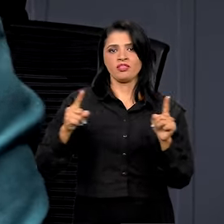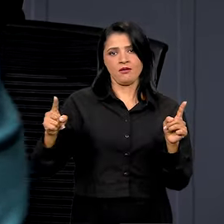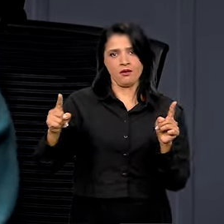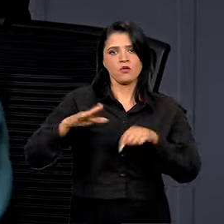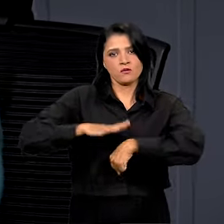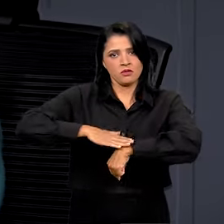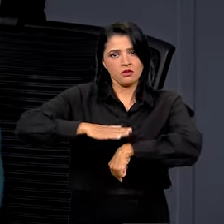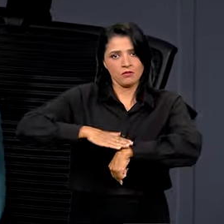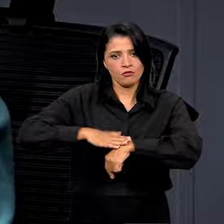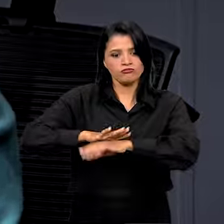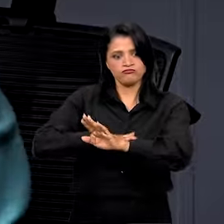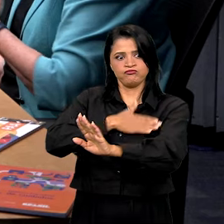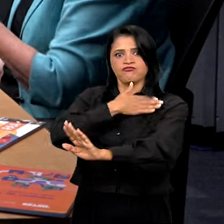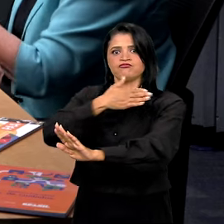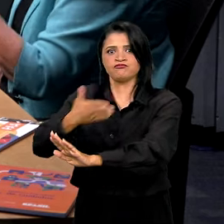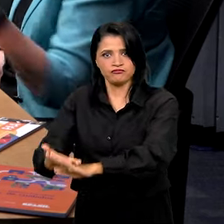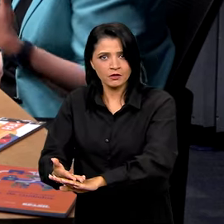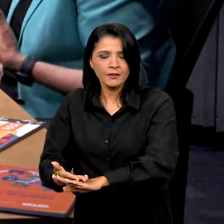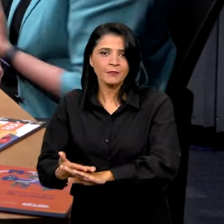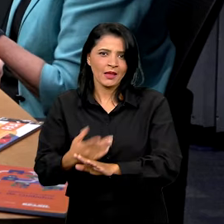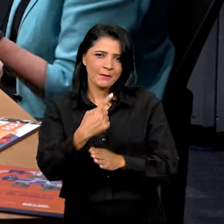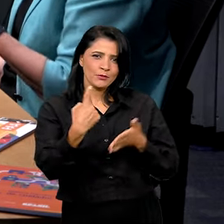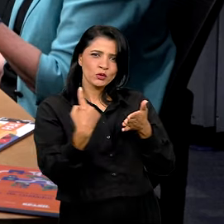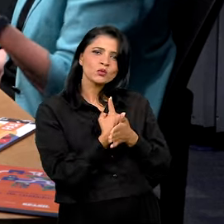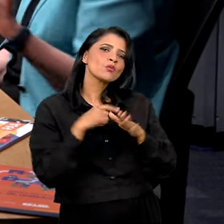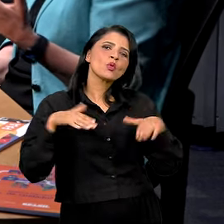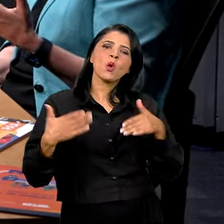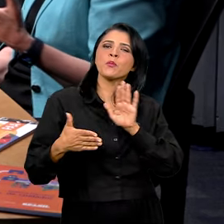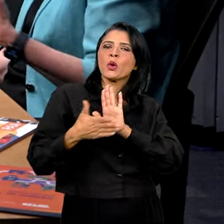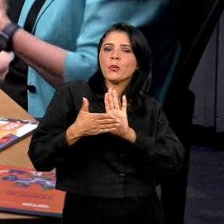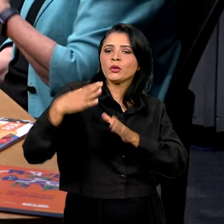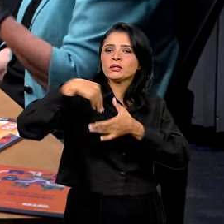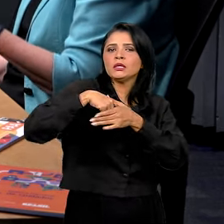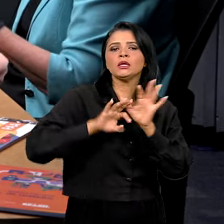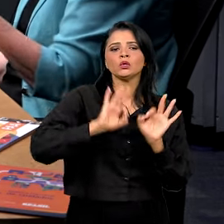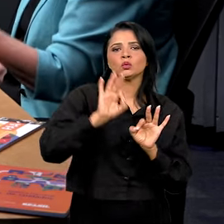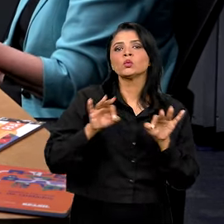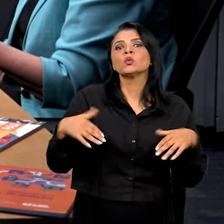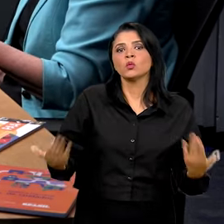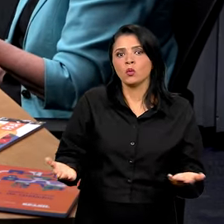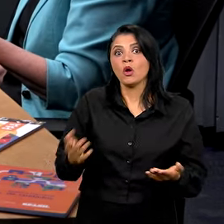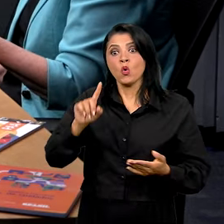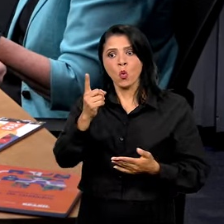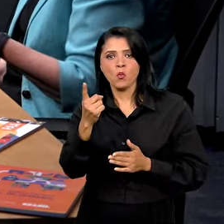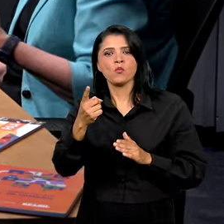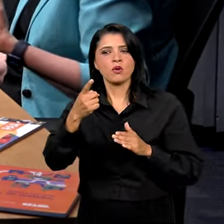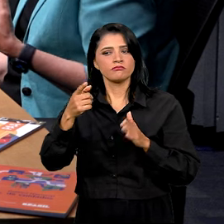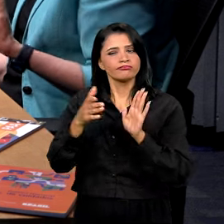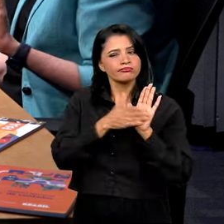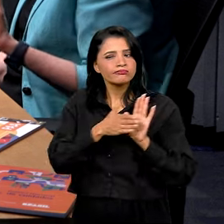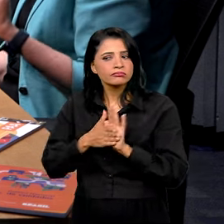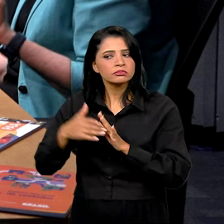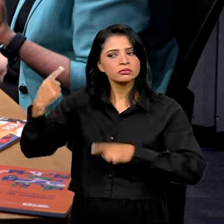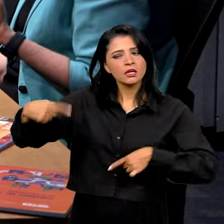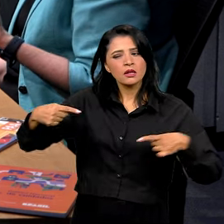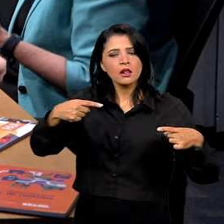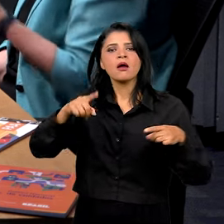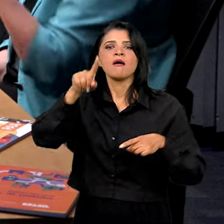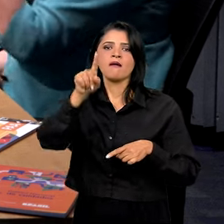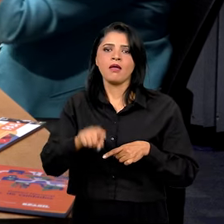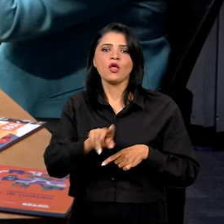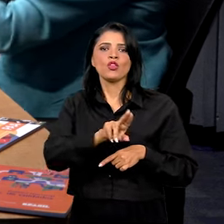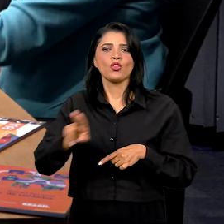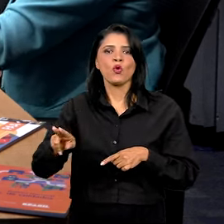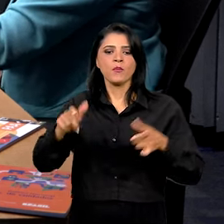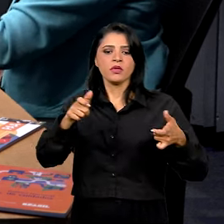mas estamos falando também de outras você perguntou que propostas tem no plano uma das propostas que a gente tá discutindo são o que a gente tá chamando